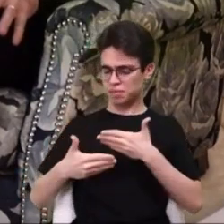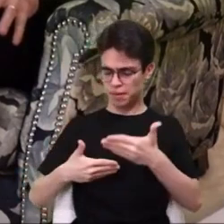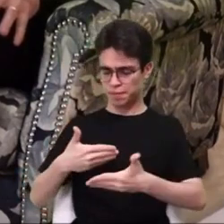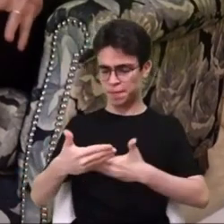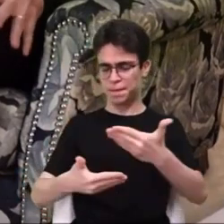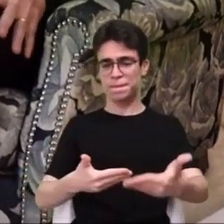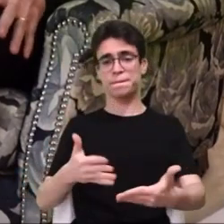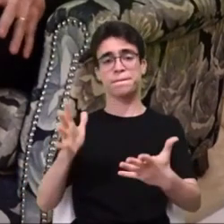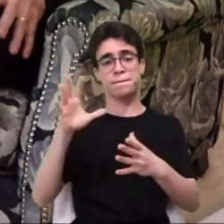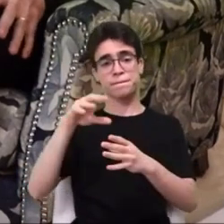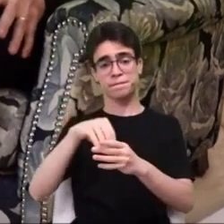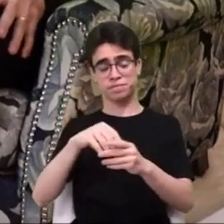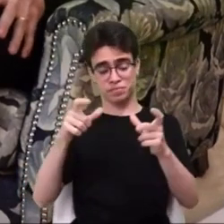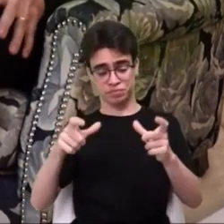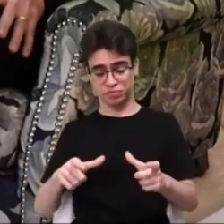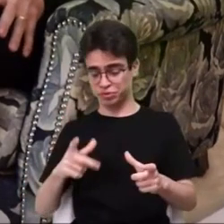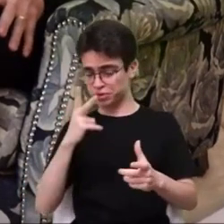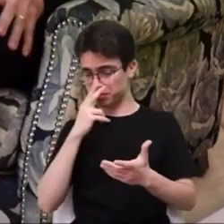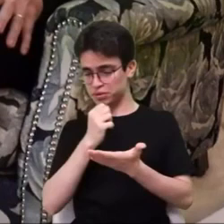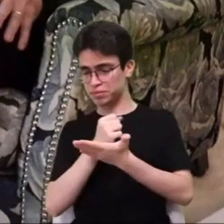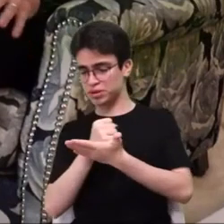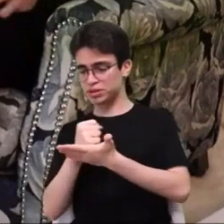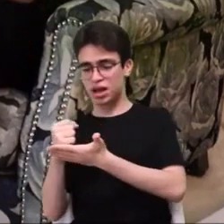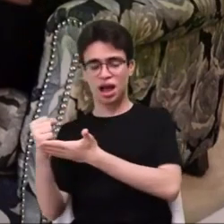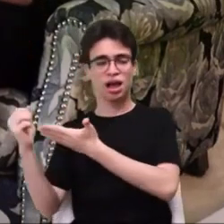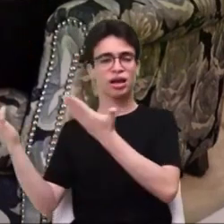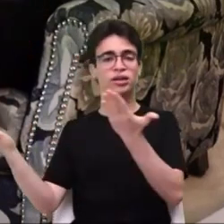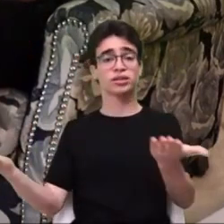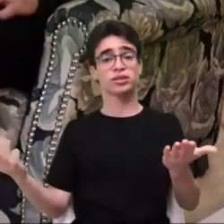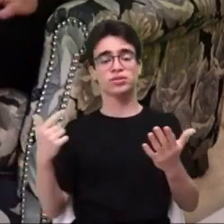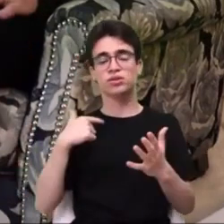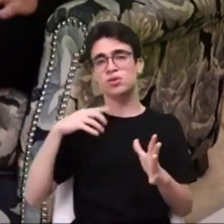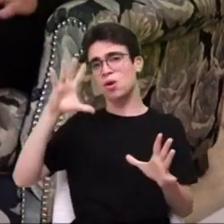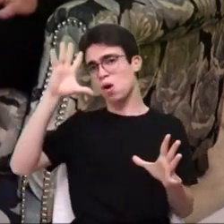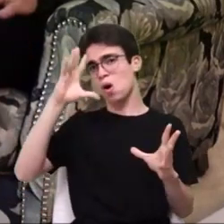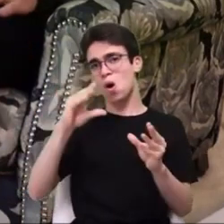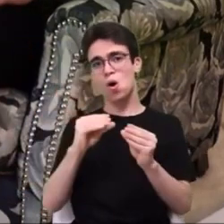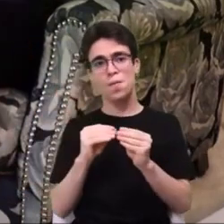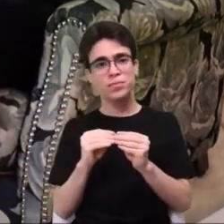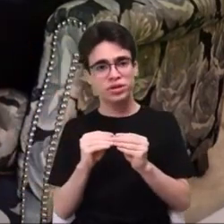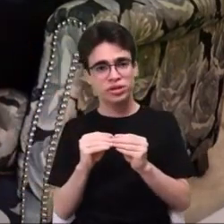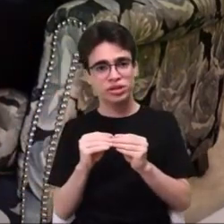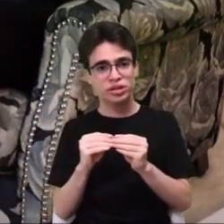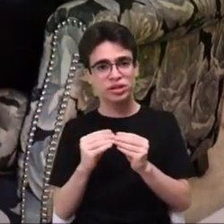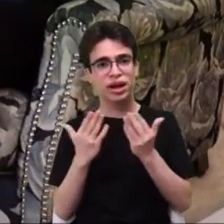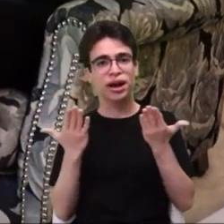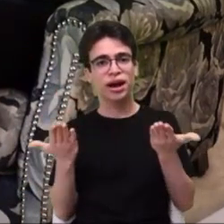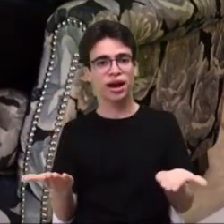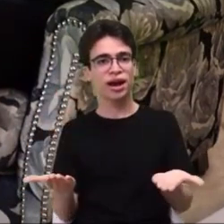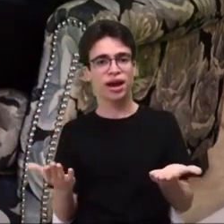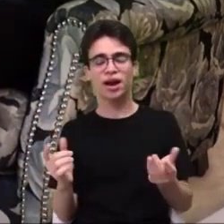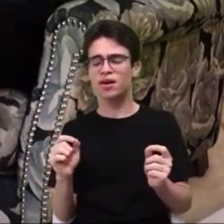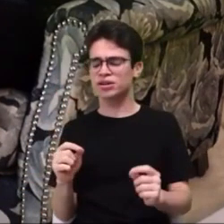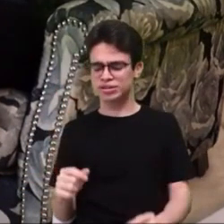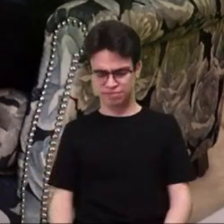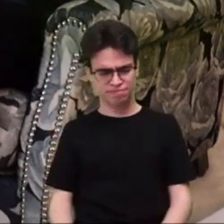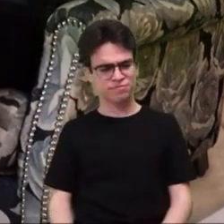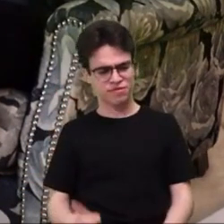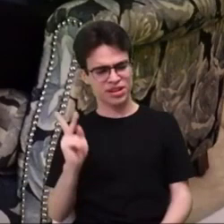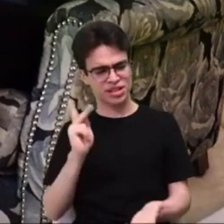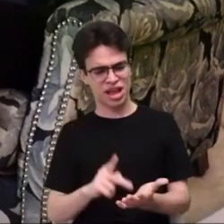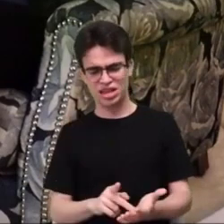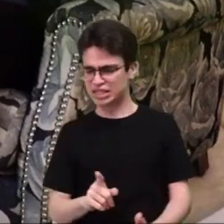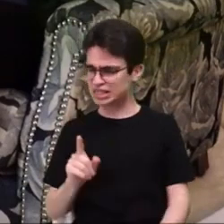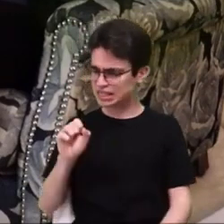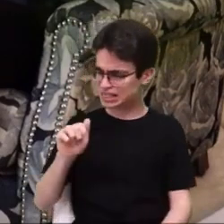aquele meio ficava para trás. Então, quando eu entendi que não, Saulo,